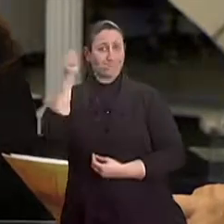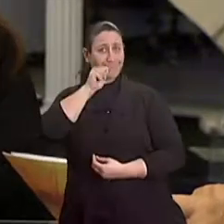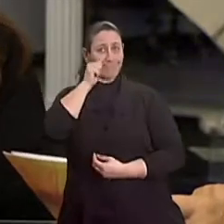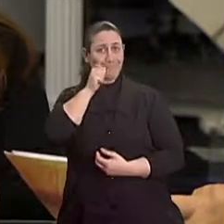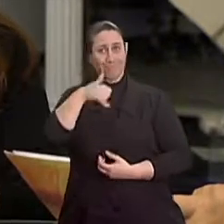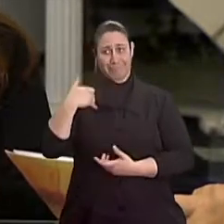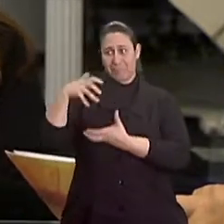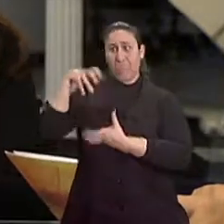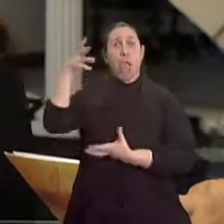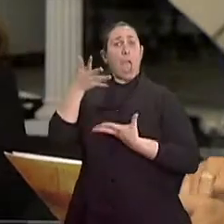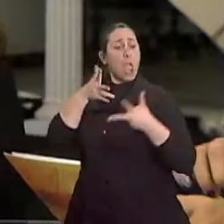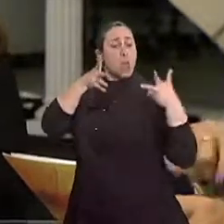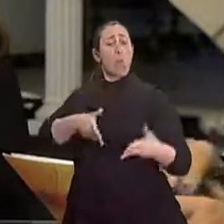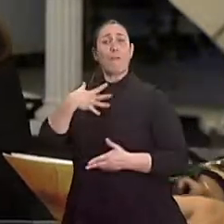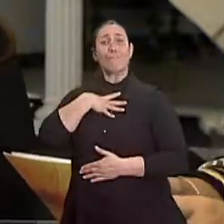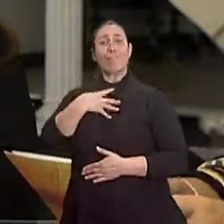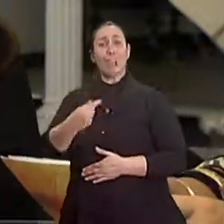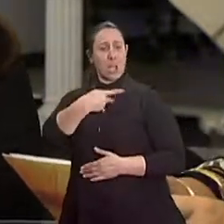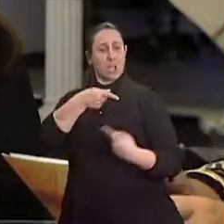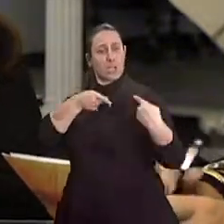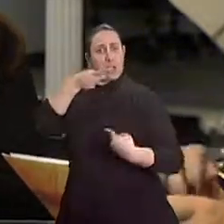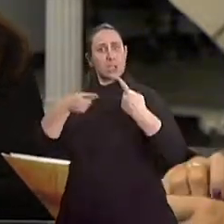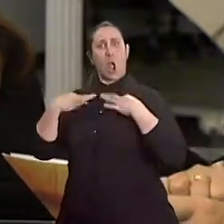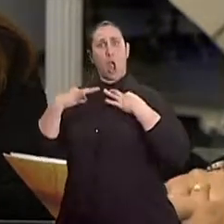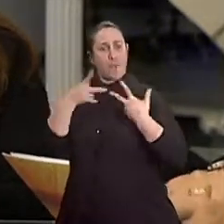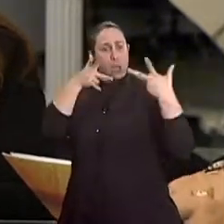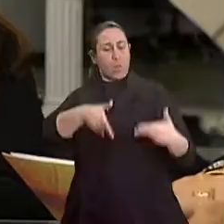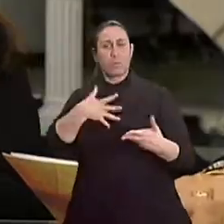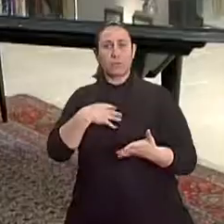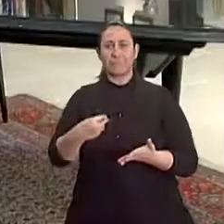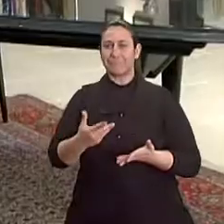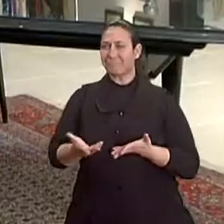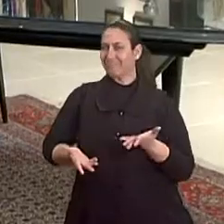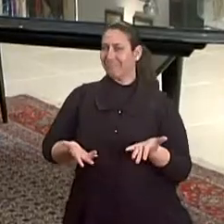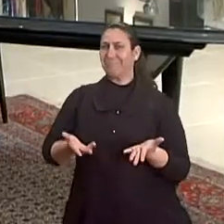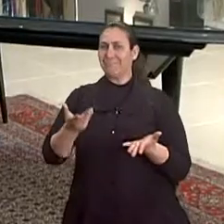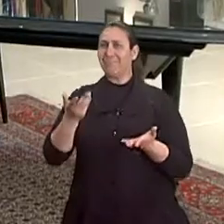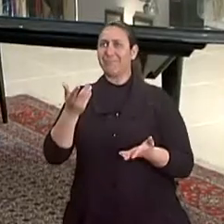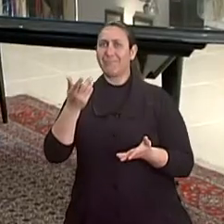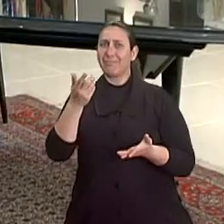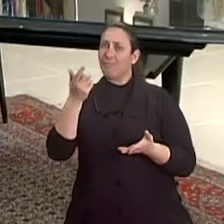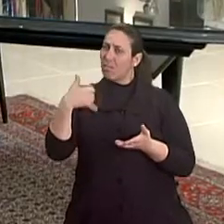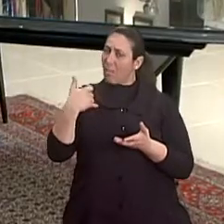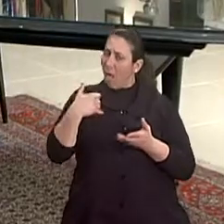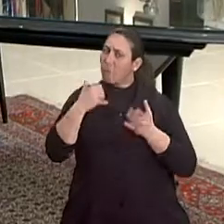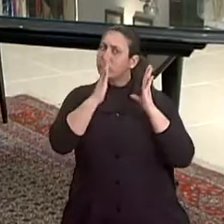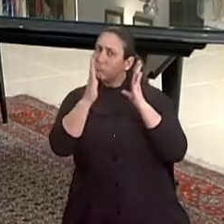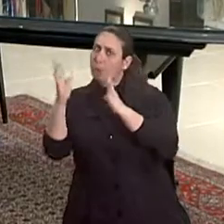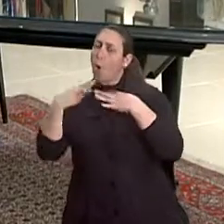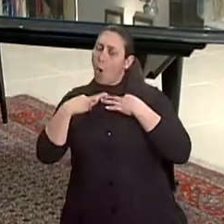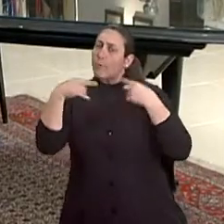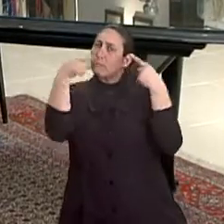filha ou igual à filha, elas estão competindo a maneira de vestir com aquilo que a filha está usando. Uhum. Tá? Também é errado. Uhum. Quer